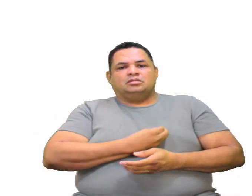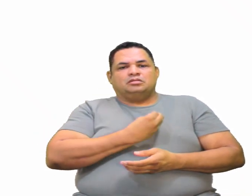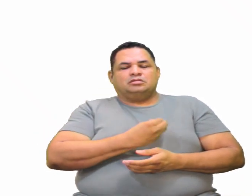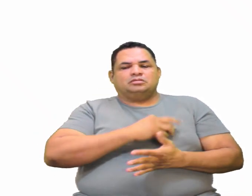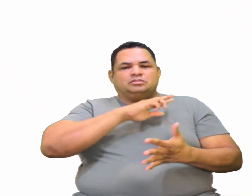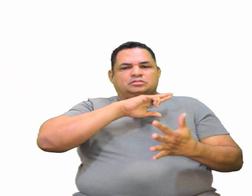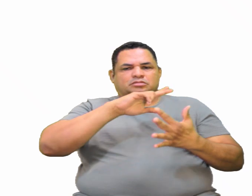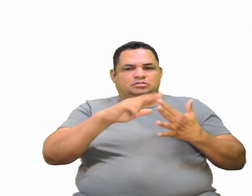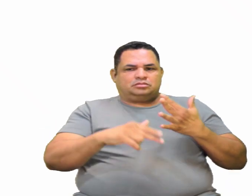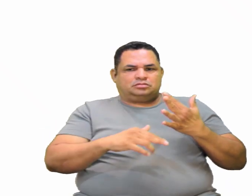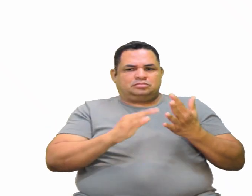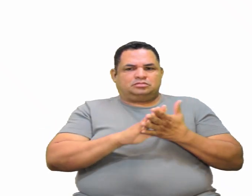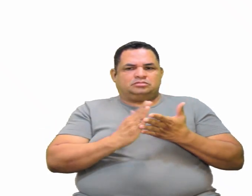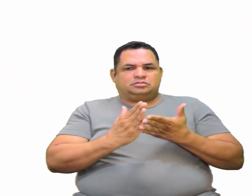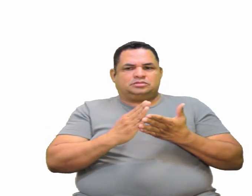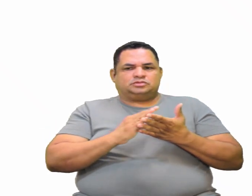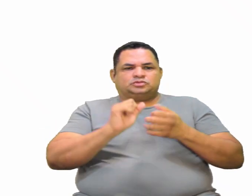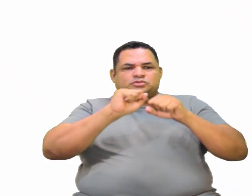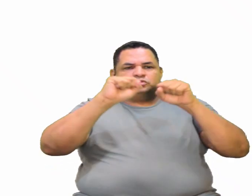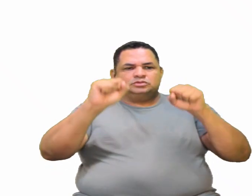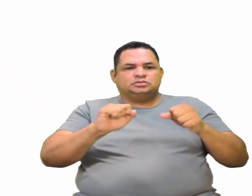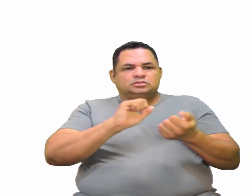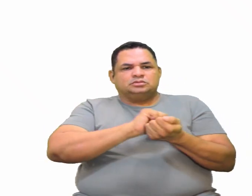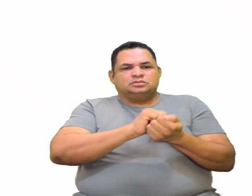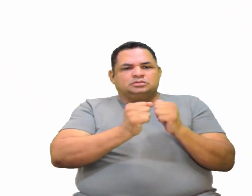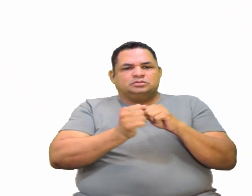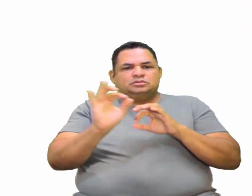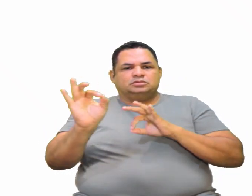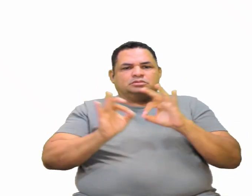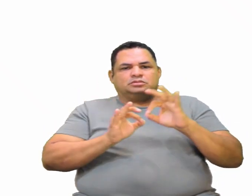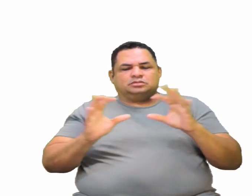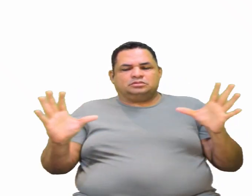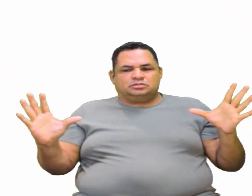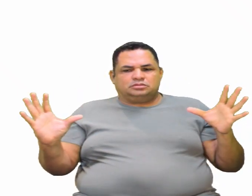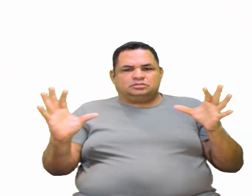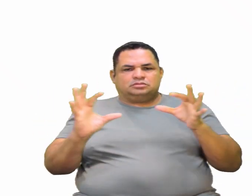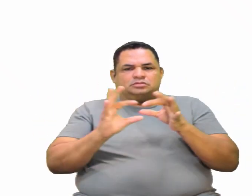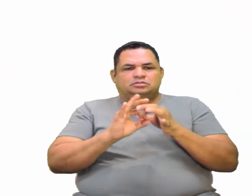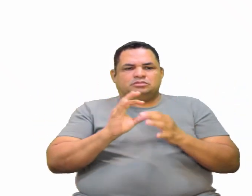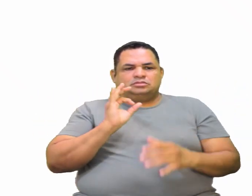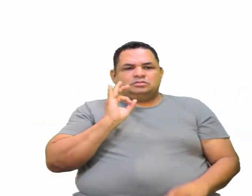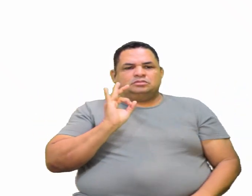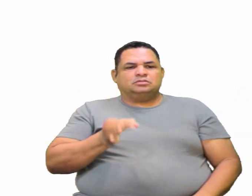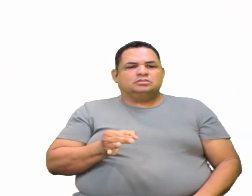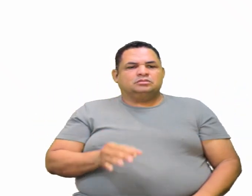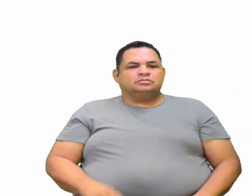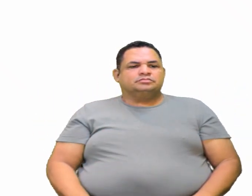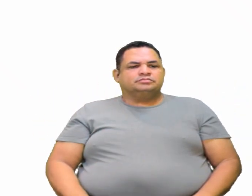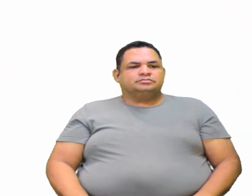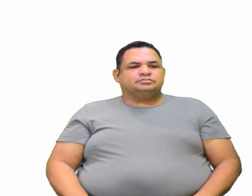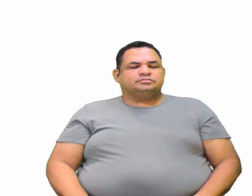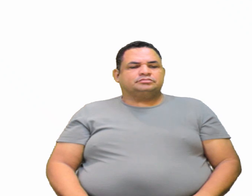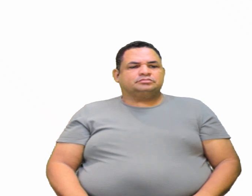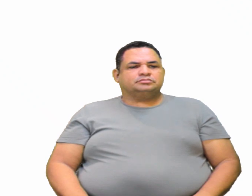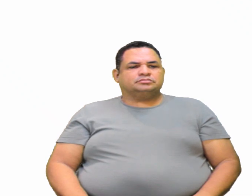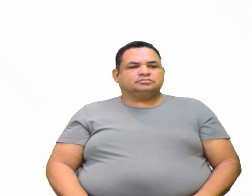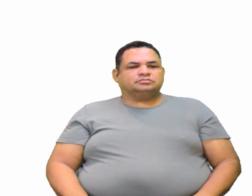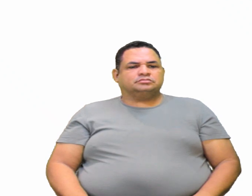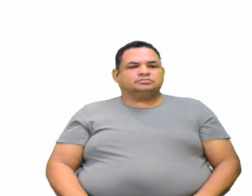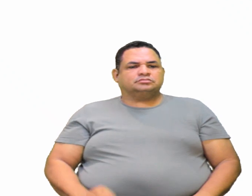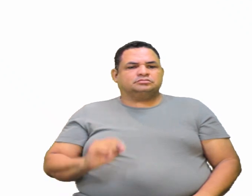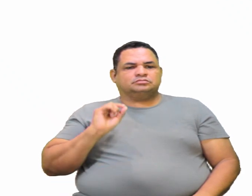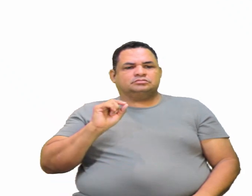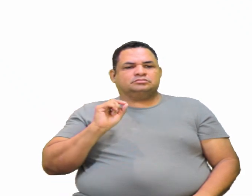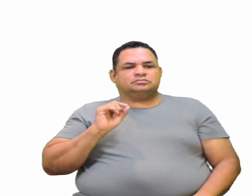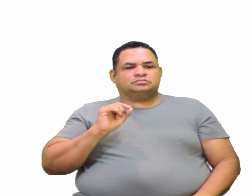sobrevivência da espécie. Sobre os mecanismos adaptativos, estabeleça a associação correta. E mais uma vez, eles vão usar o